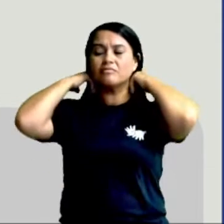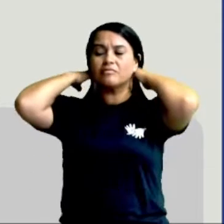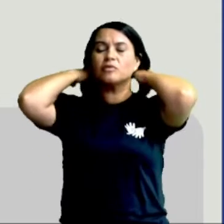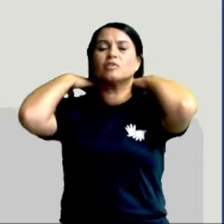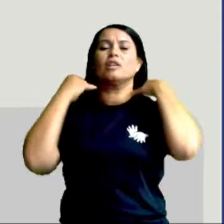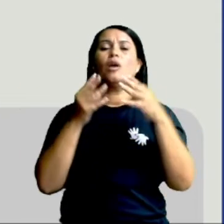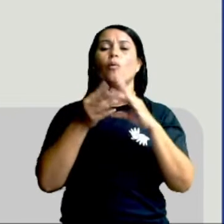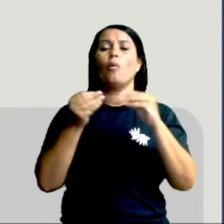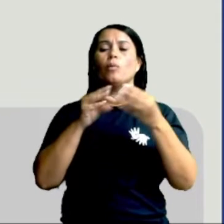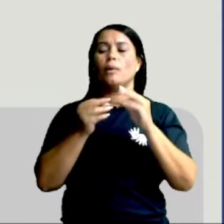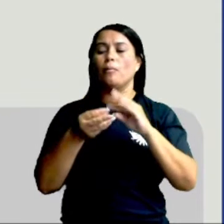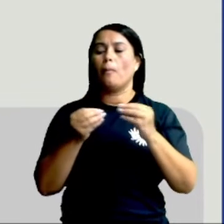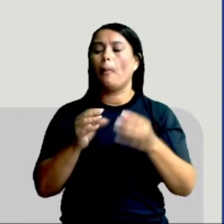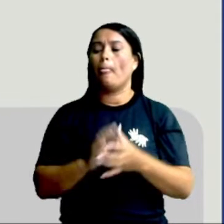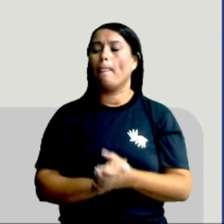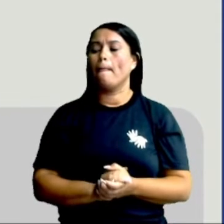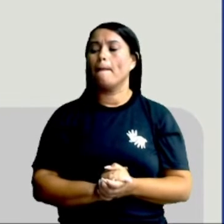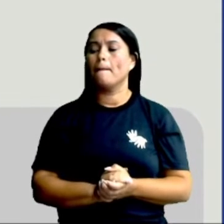o algodão.